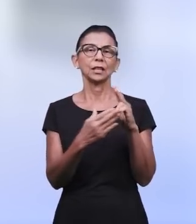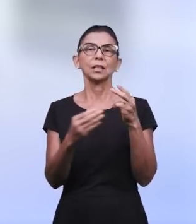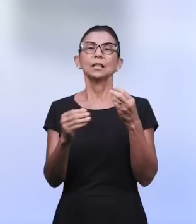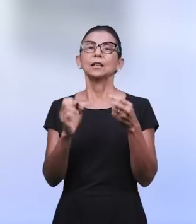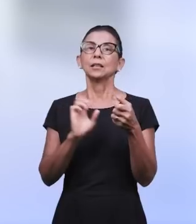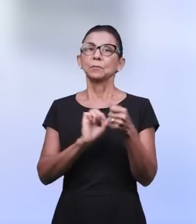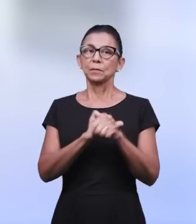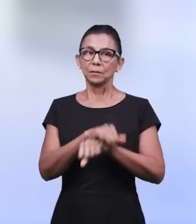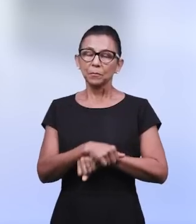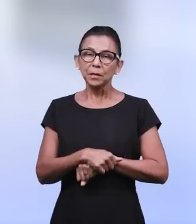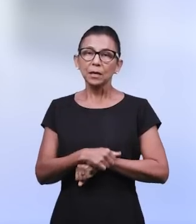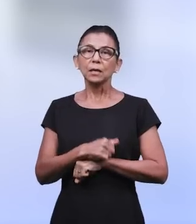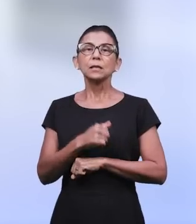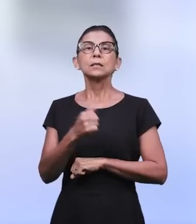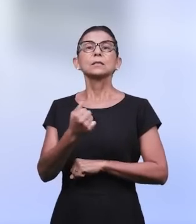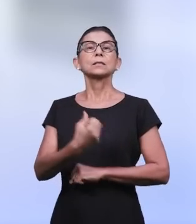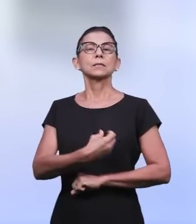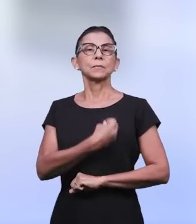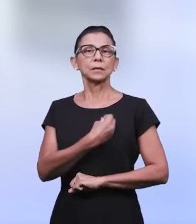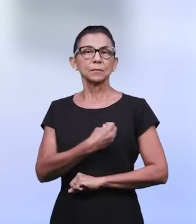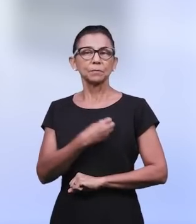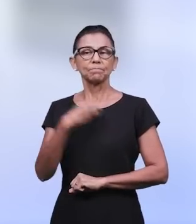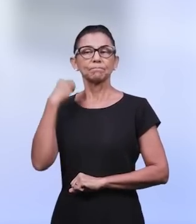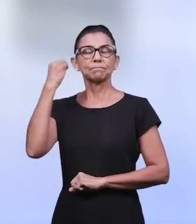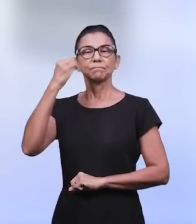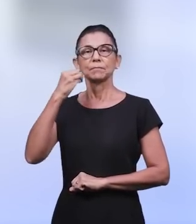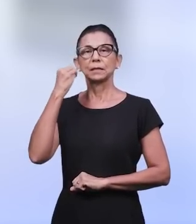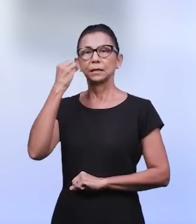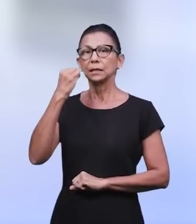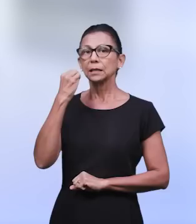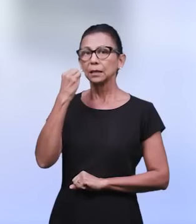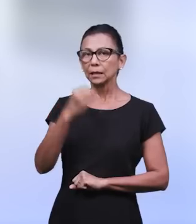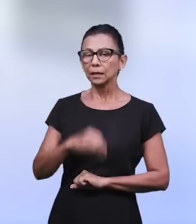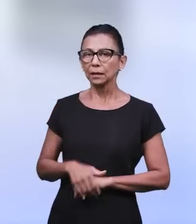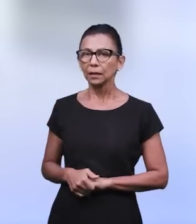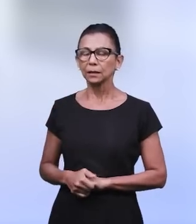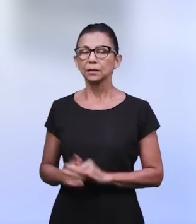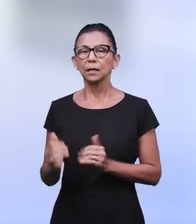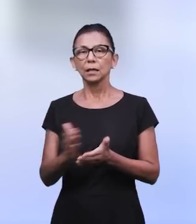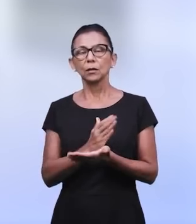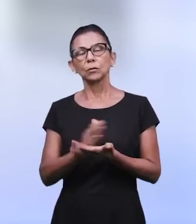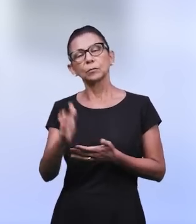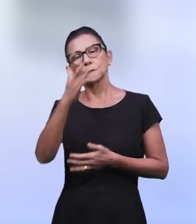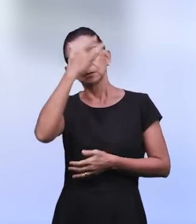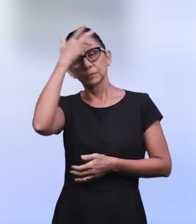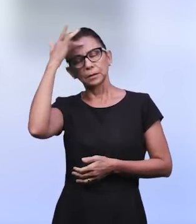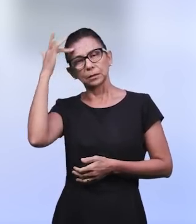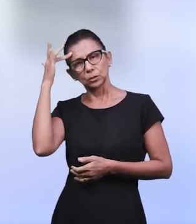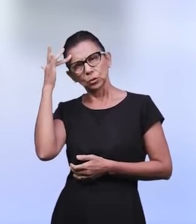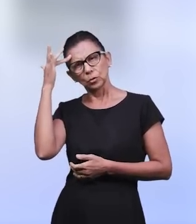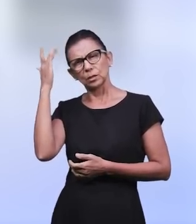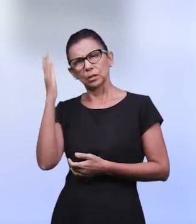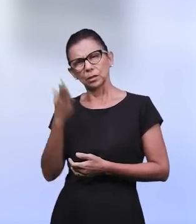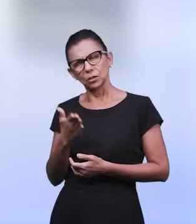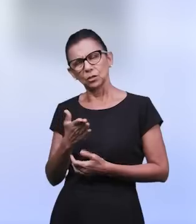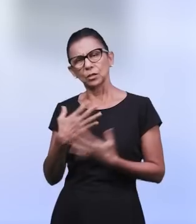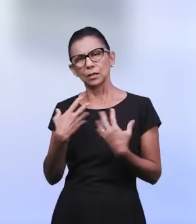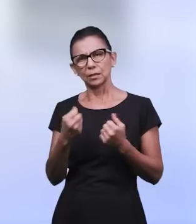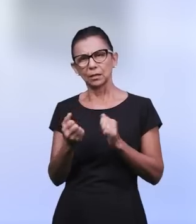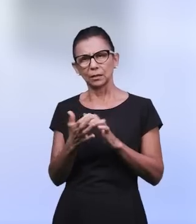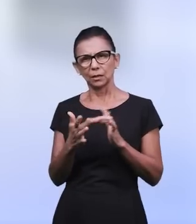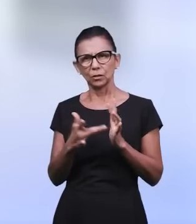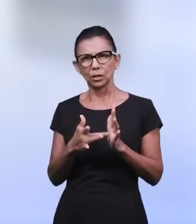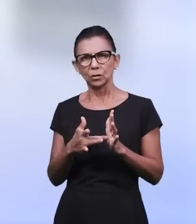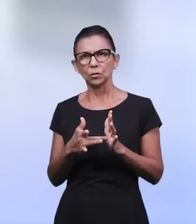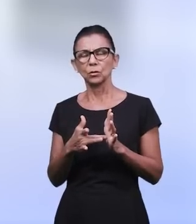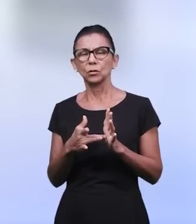de Principiantes. Houve grandes experiências com o seminário, onde ali alguns dos novos que já estão definidos pela obra precisaram acertar